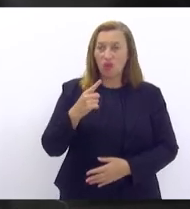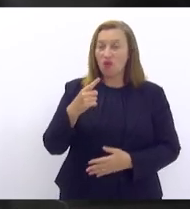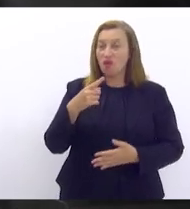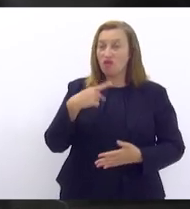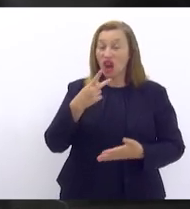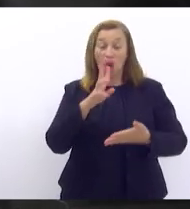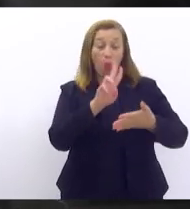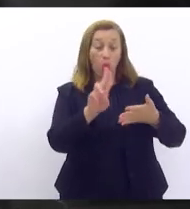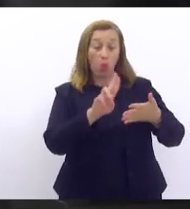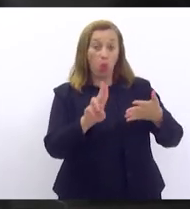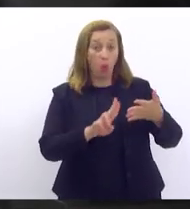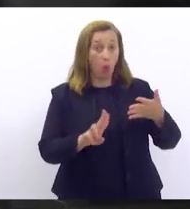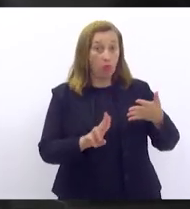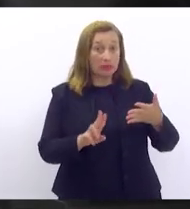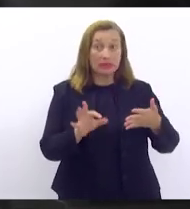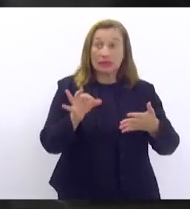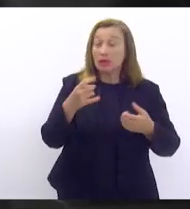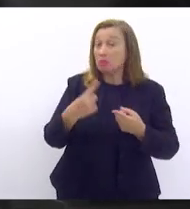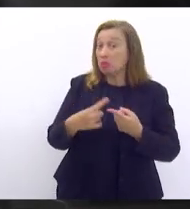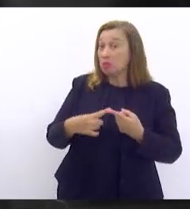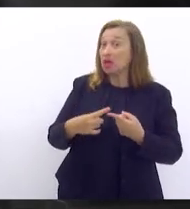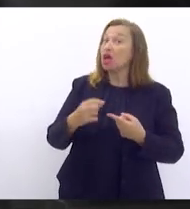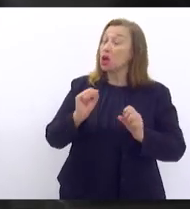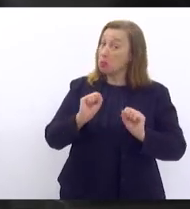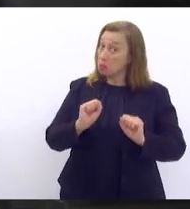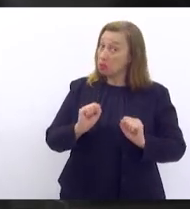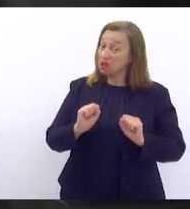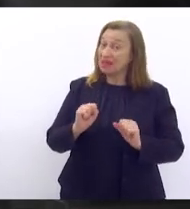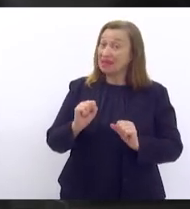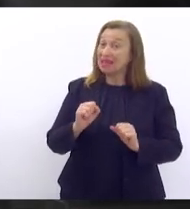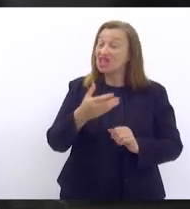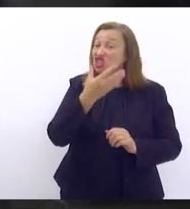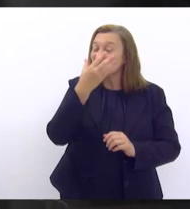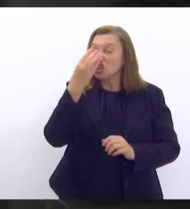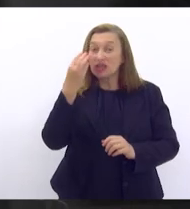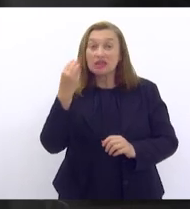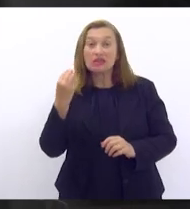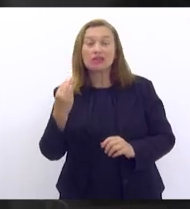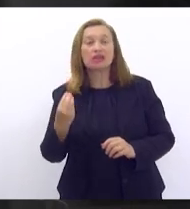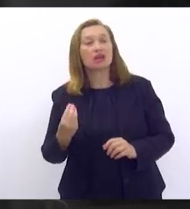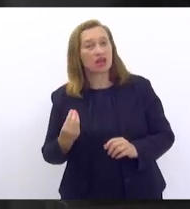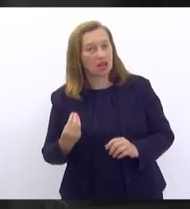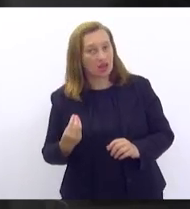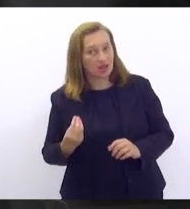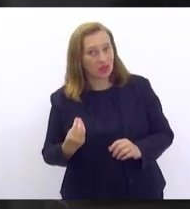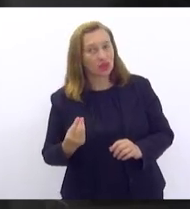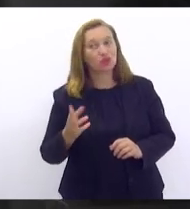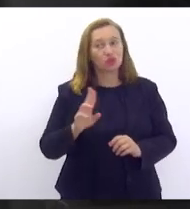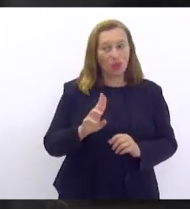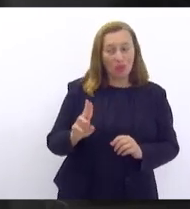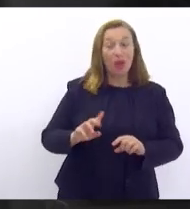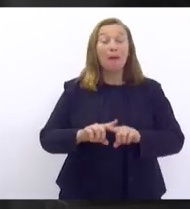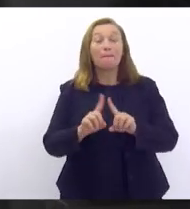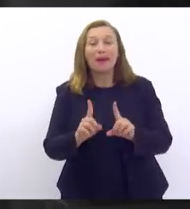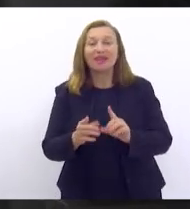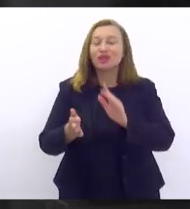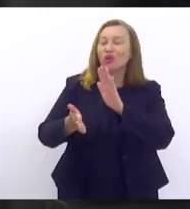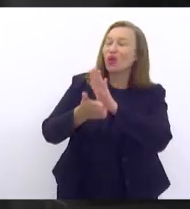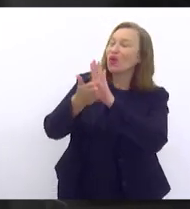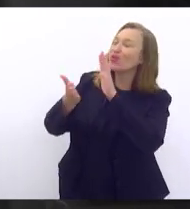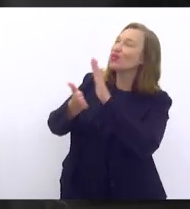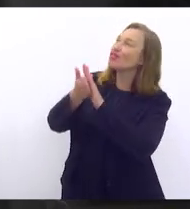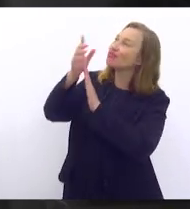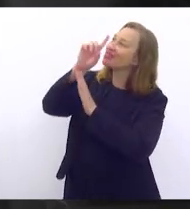nominá-las, porque certamente eu poderia cometer uma grave injustiça. Mas louvamos a